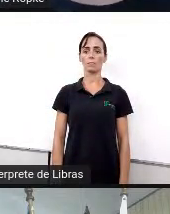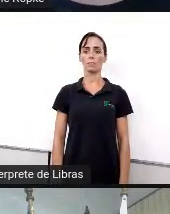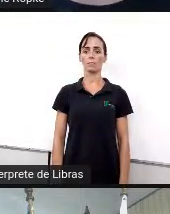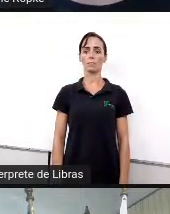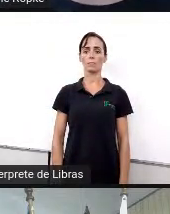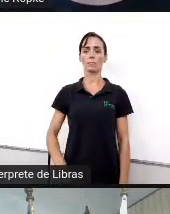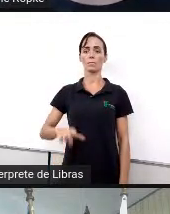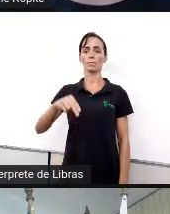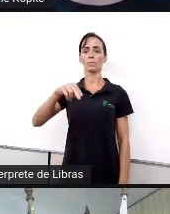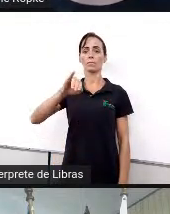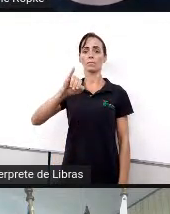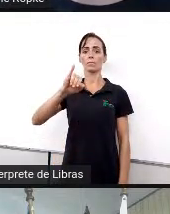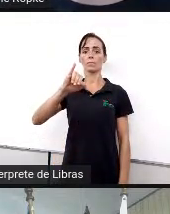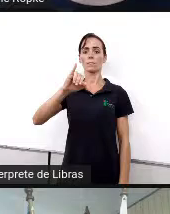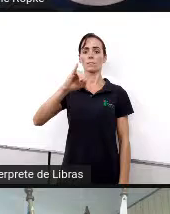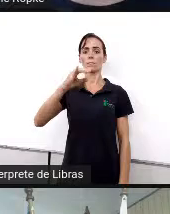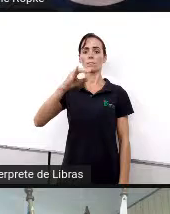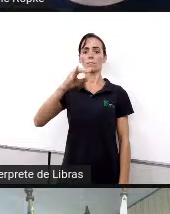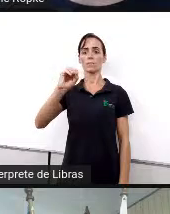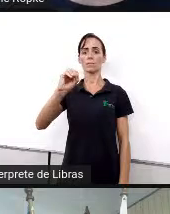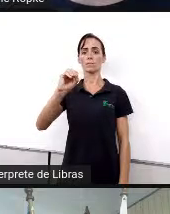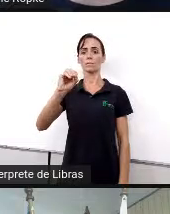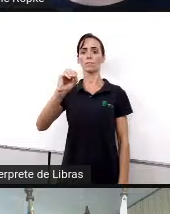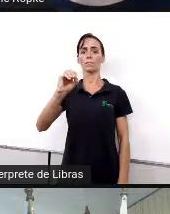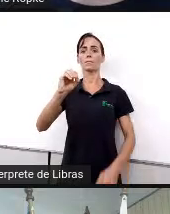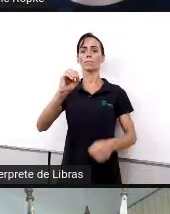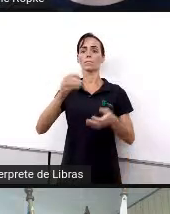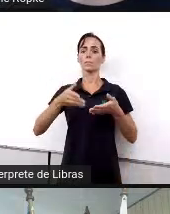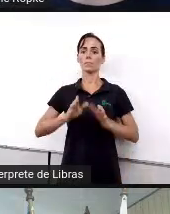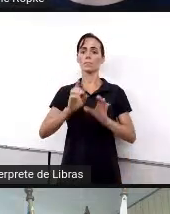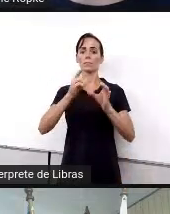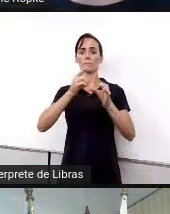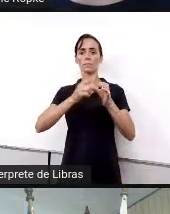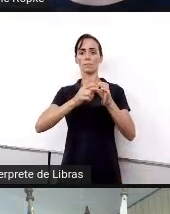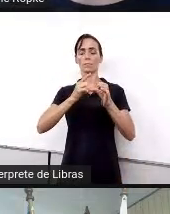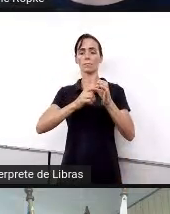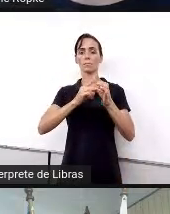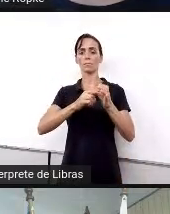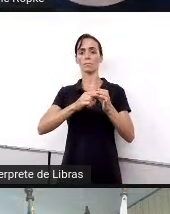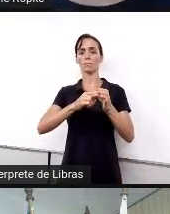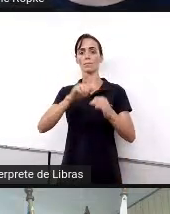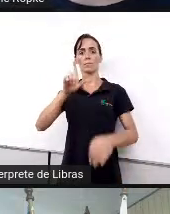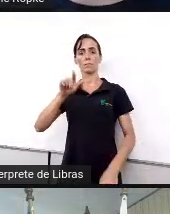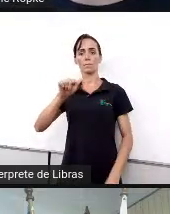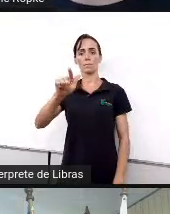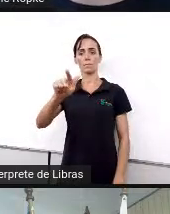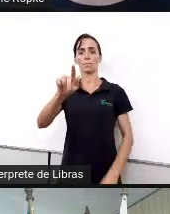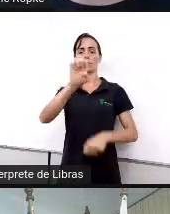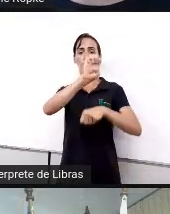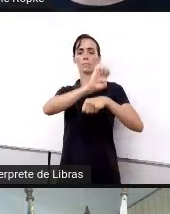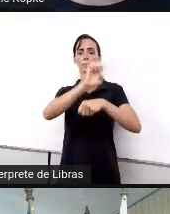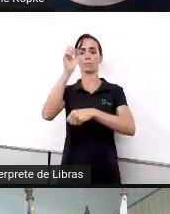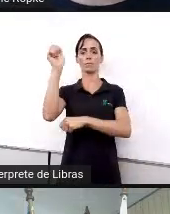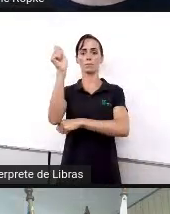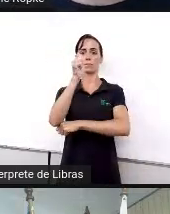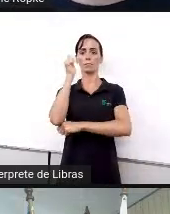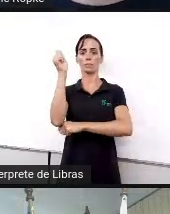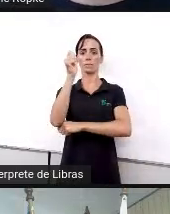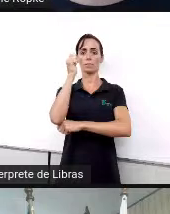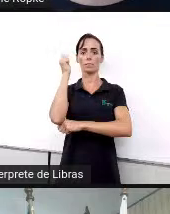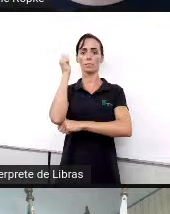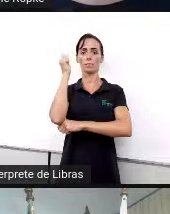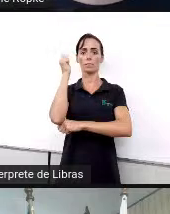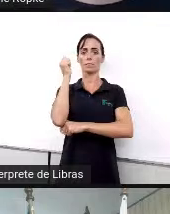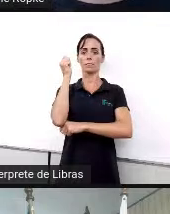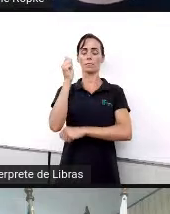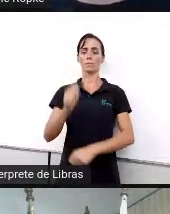Nilson do Amaral Paz, natural da cidade de Giruá, estado do Rio Grande do